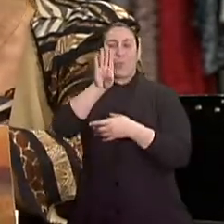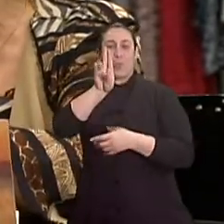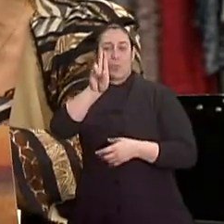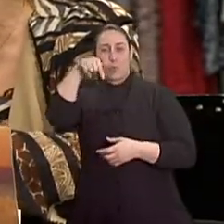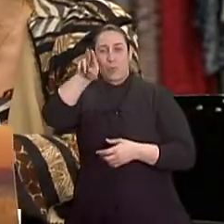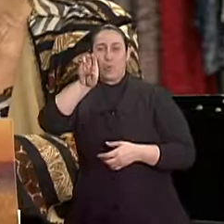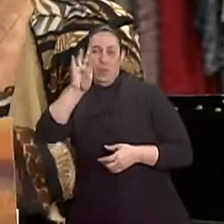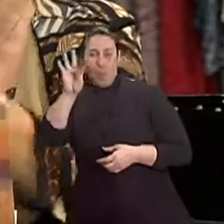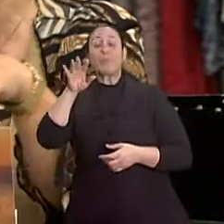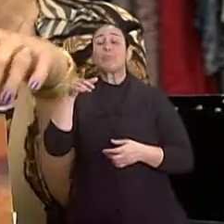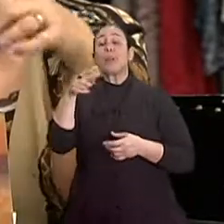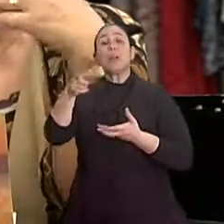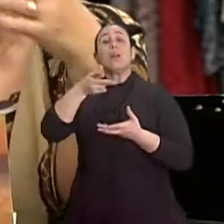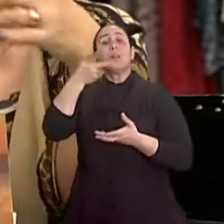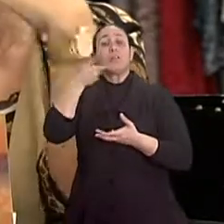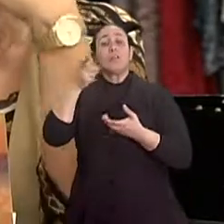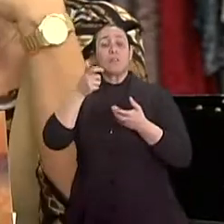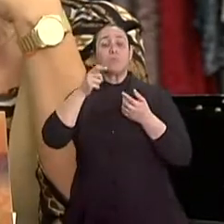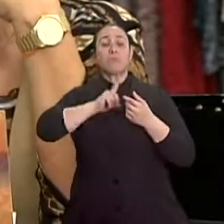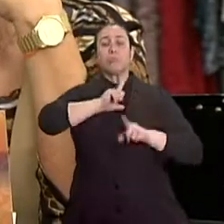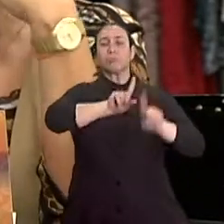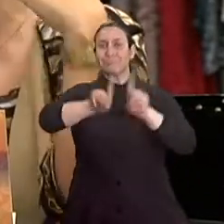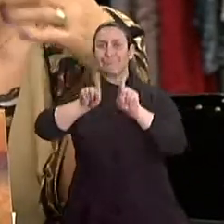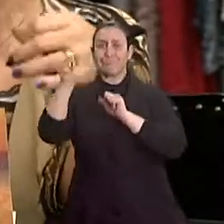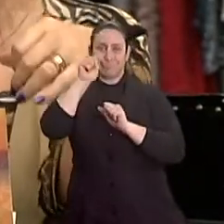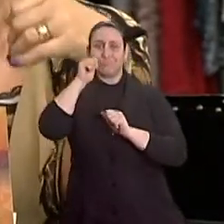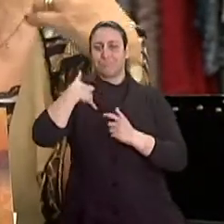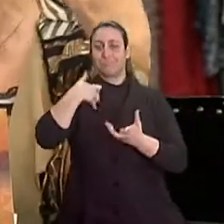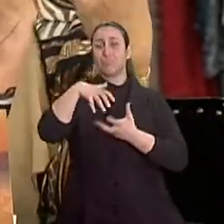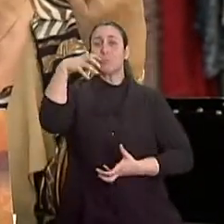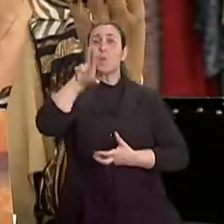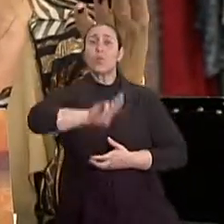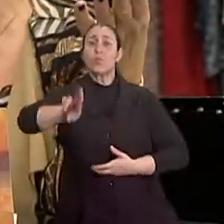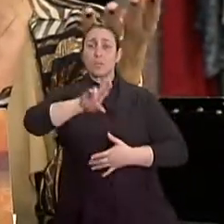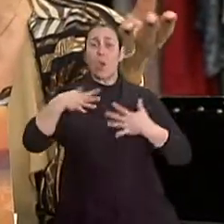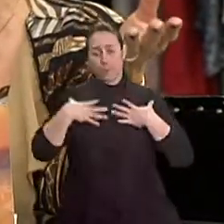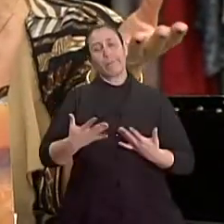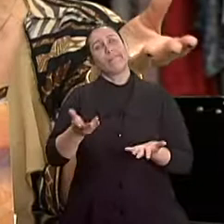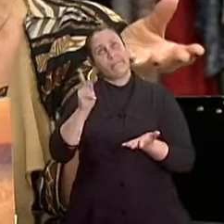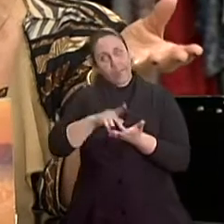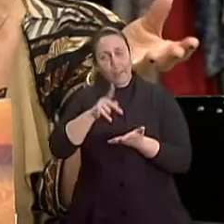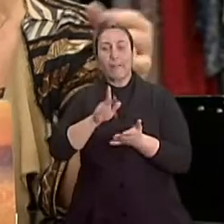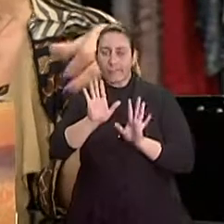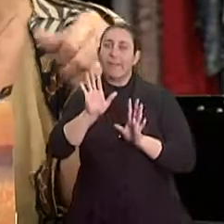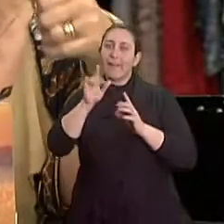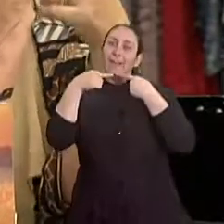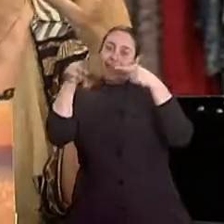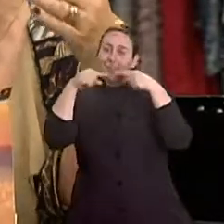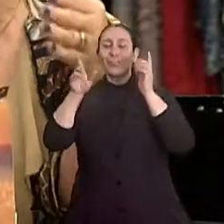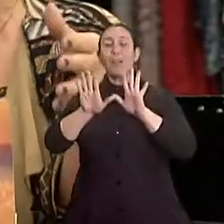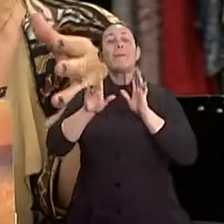das senhoras, né, que estão se vestindo e que diz assim, ah, eu contratei, claro que é a crítica, né? Sim.